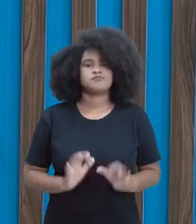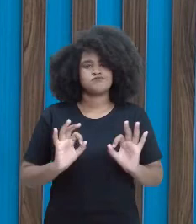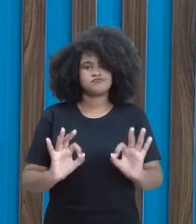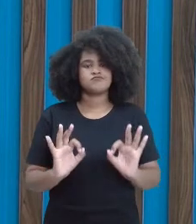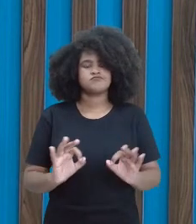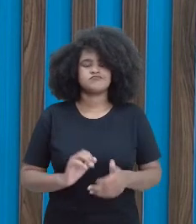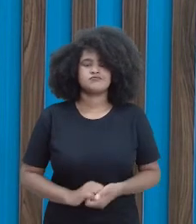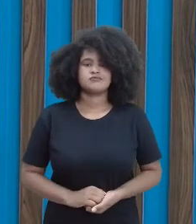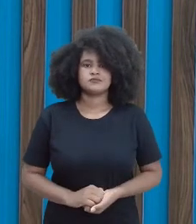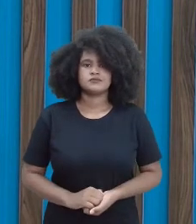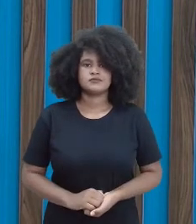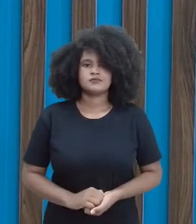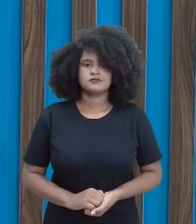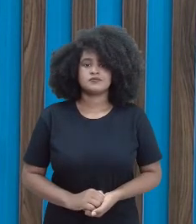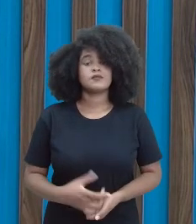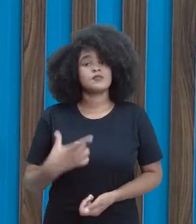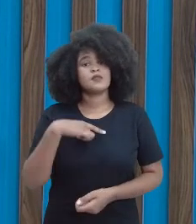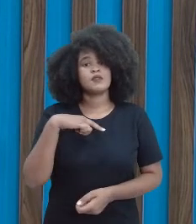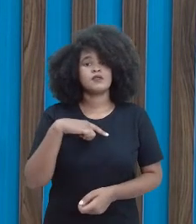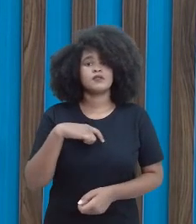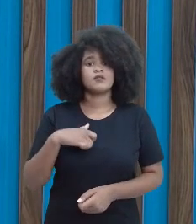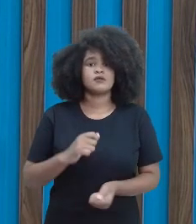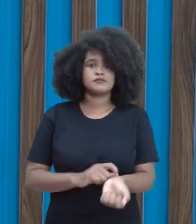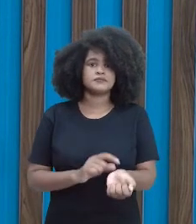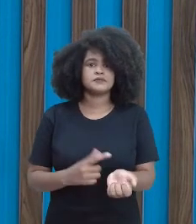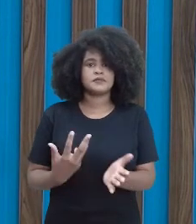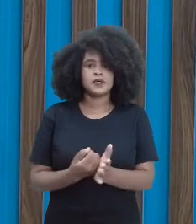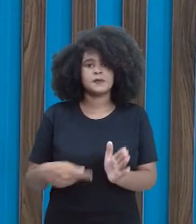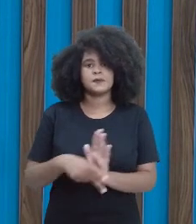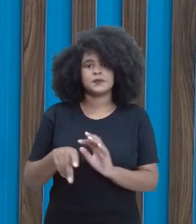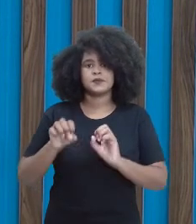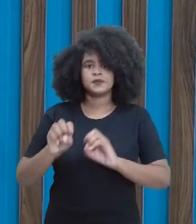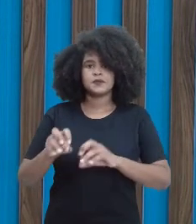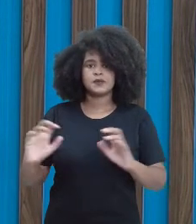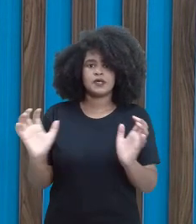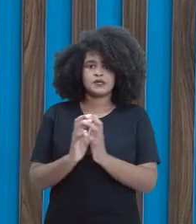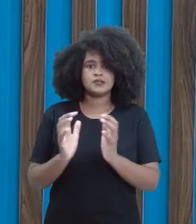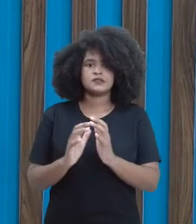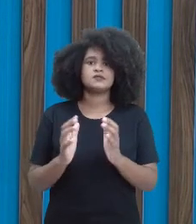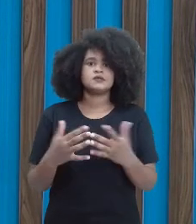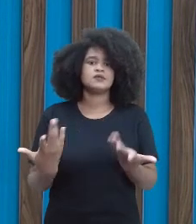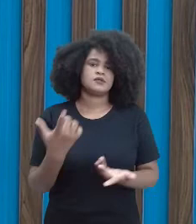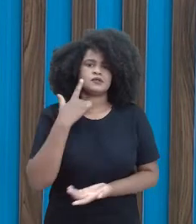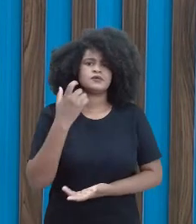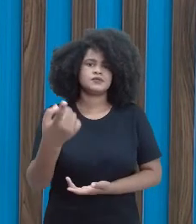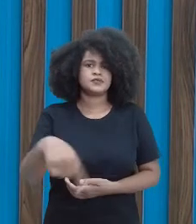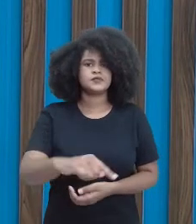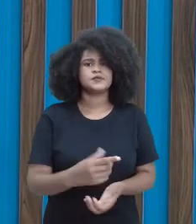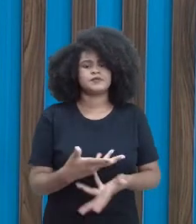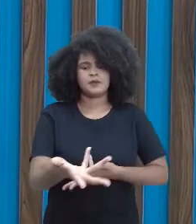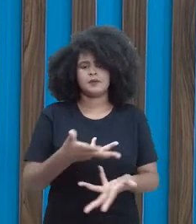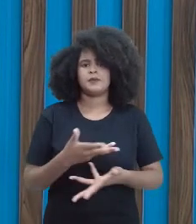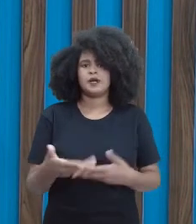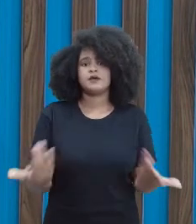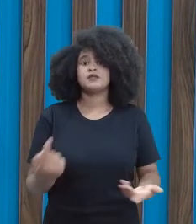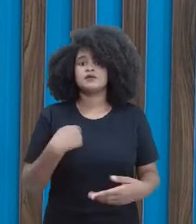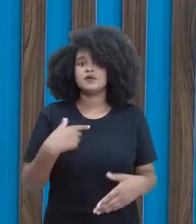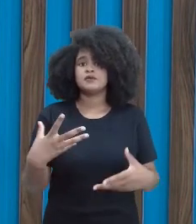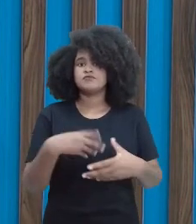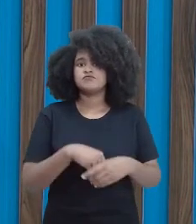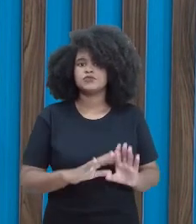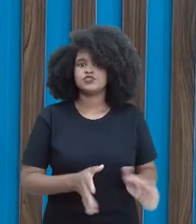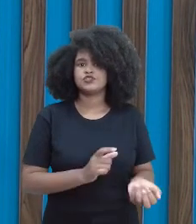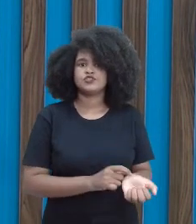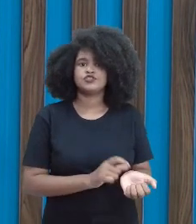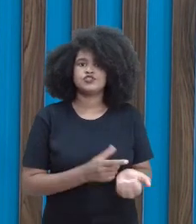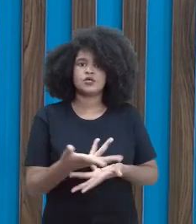bom? Tem um aplicativo também, o Educa Recife, que seria interessante de vocês interagirem conosco. Inclusive eu estou aqui no aplicativo.